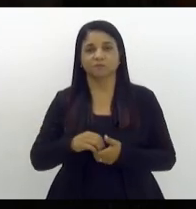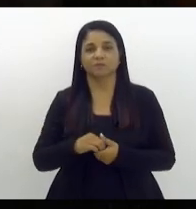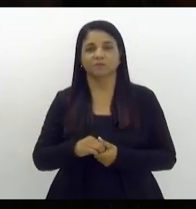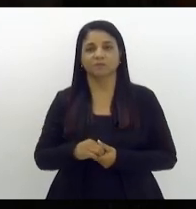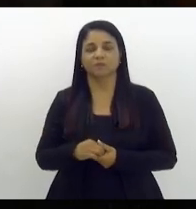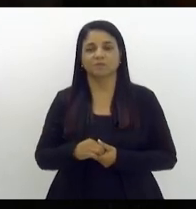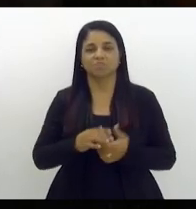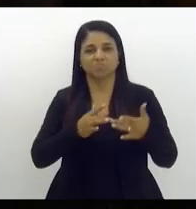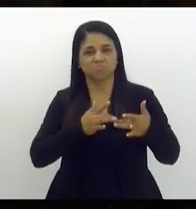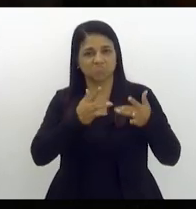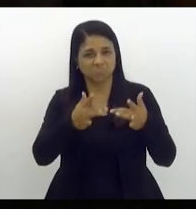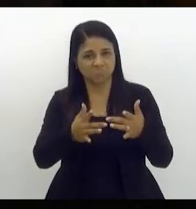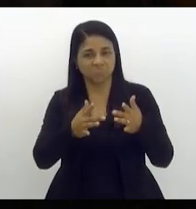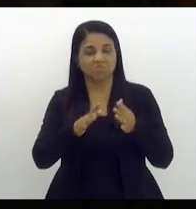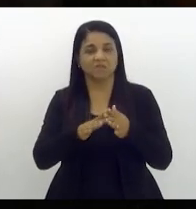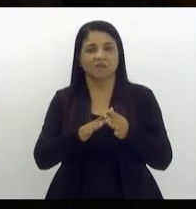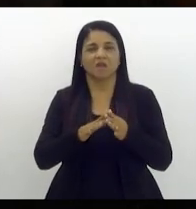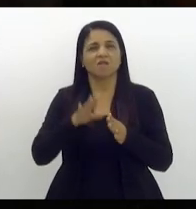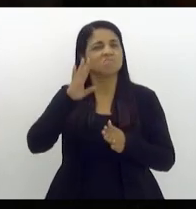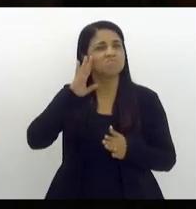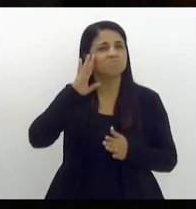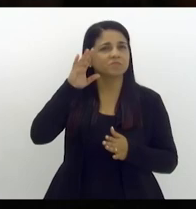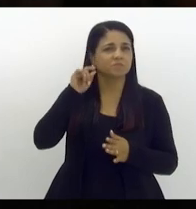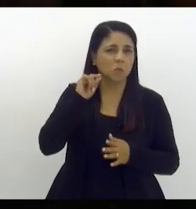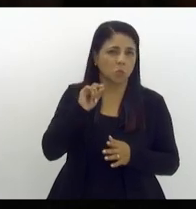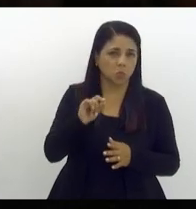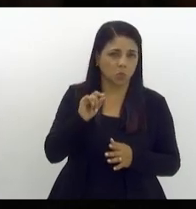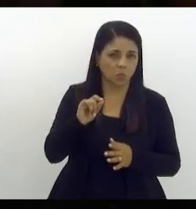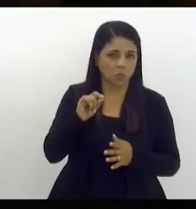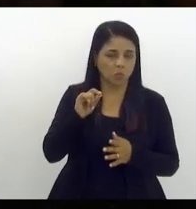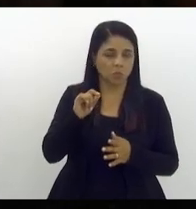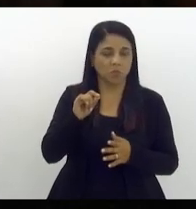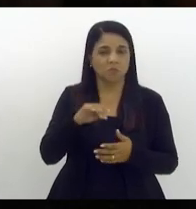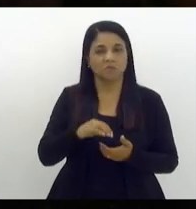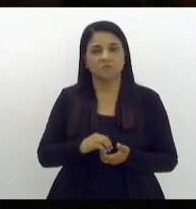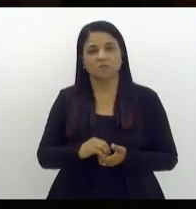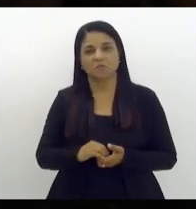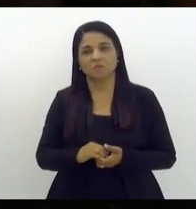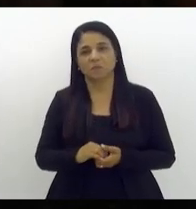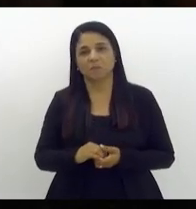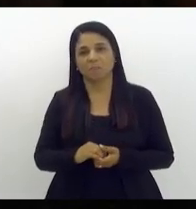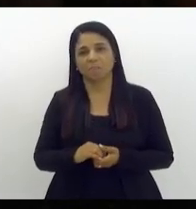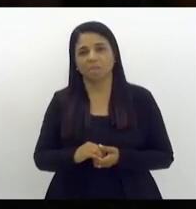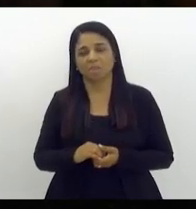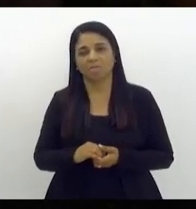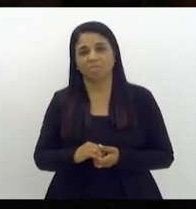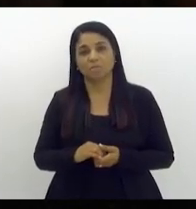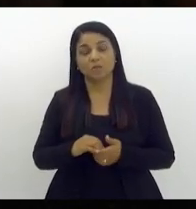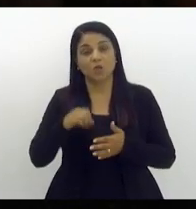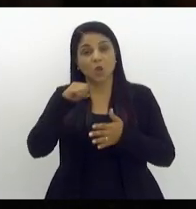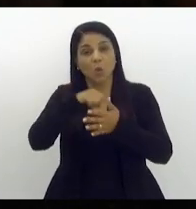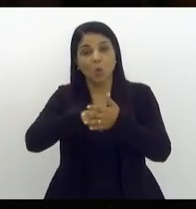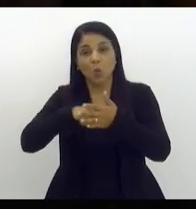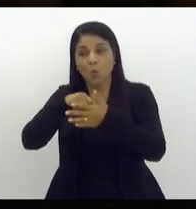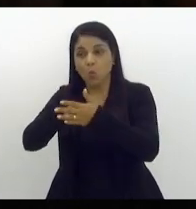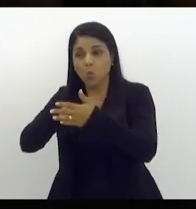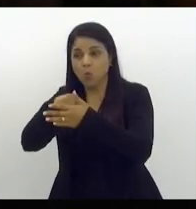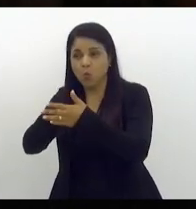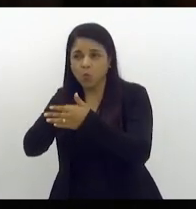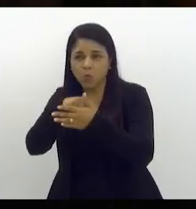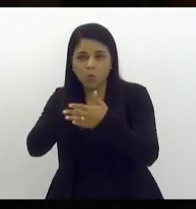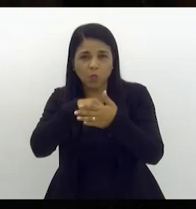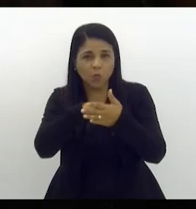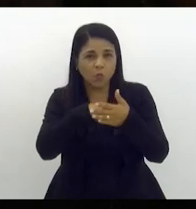delas, que eu acho a mais central de todas, é lutar para que um dia